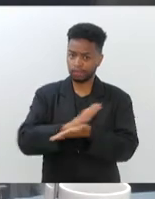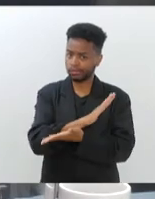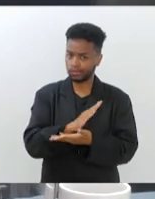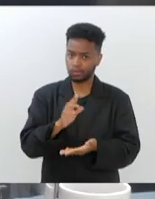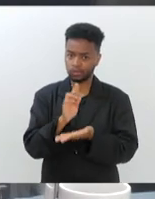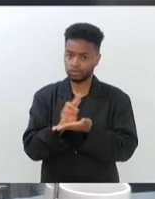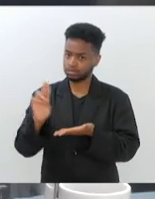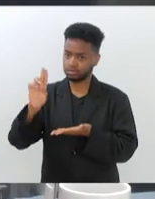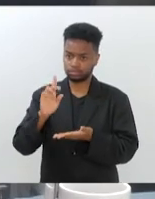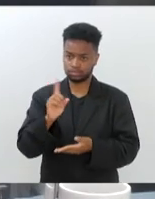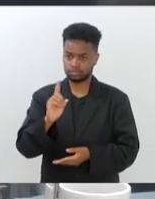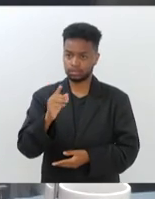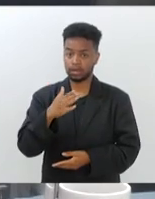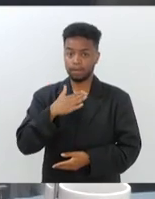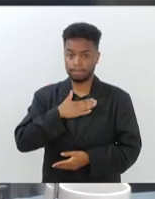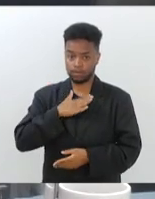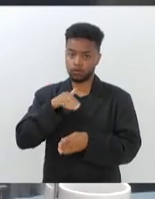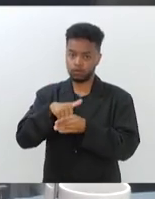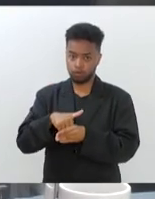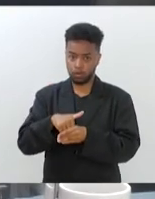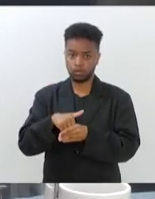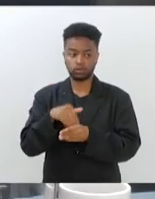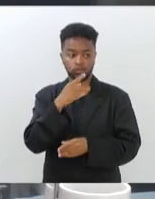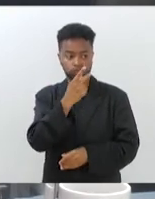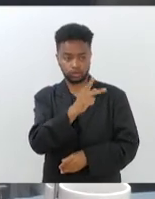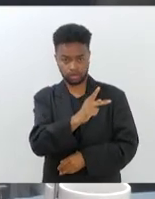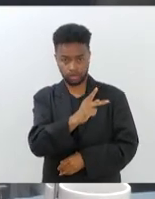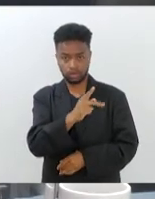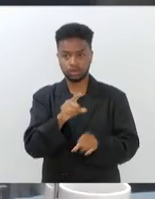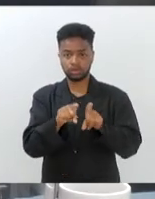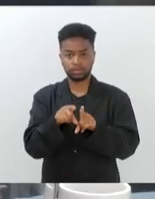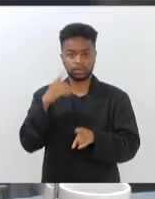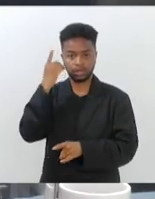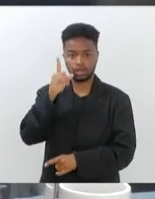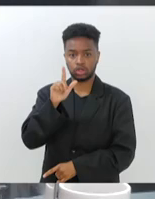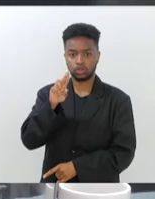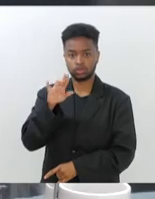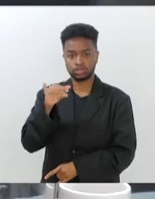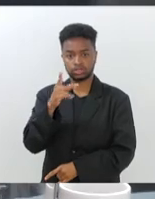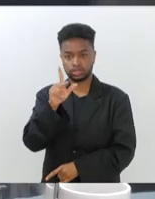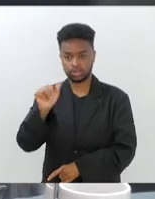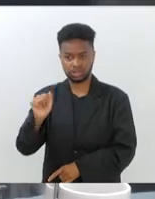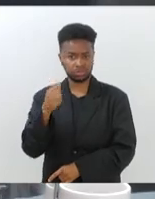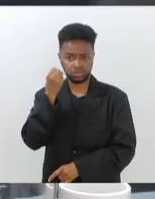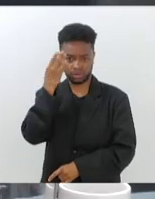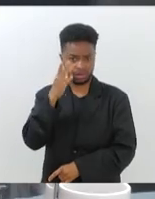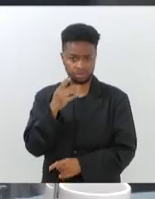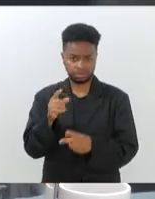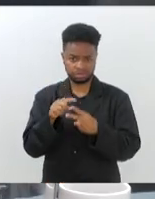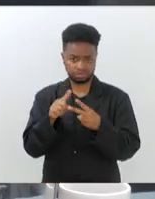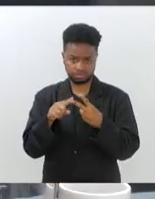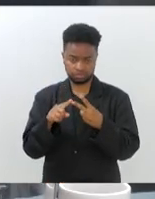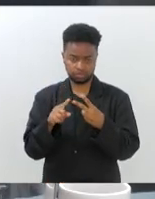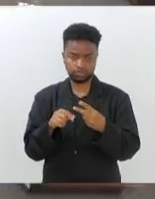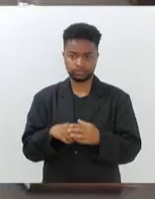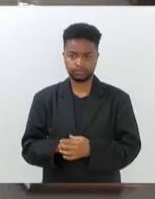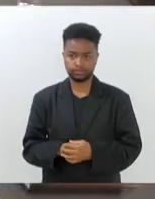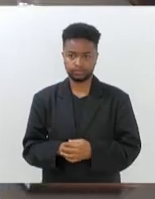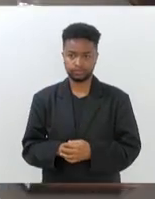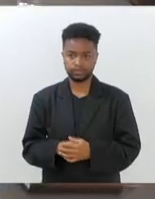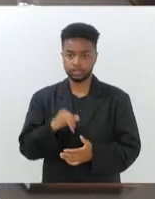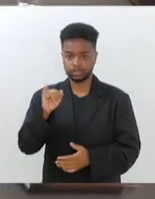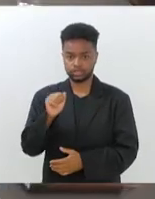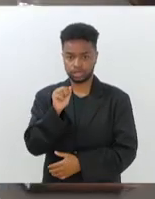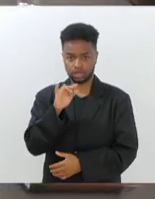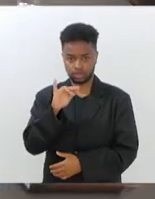foram meus o meu voto do vossa excelência deputada Lucinha e não me recordo dos outros dois deputados Coronel Jairo